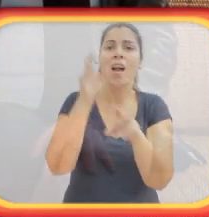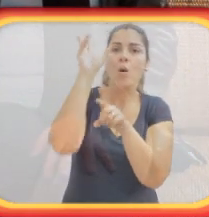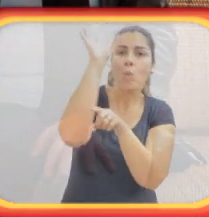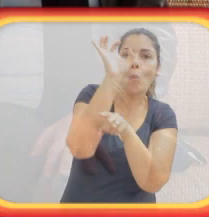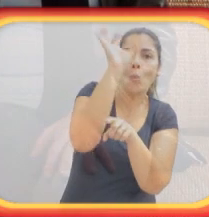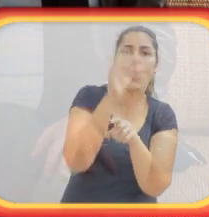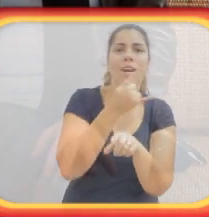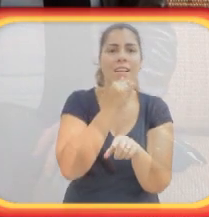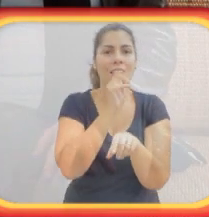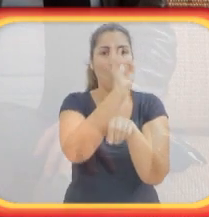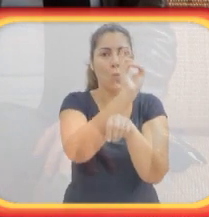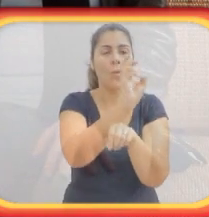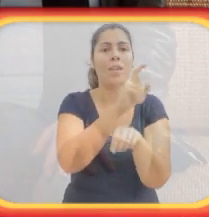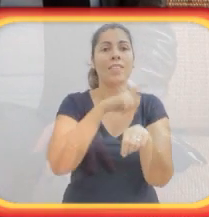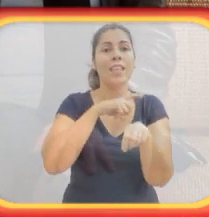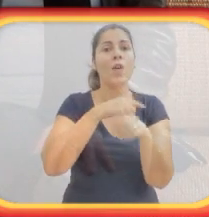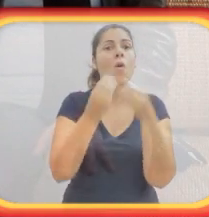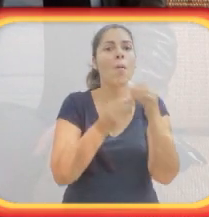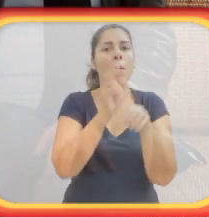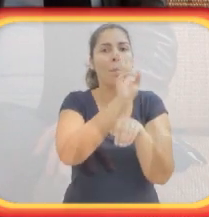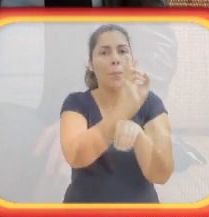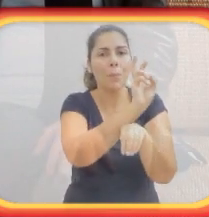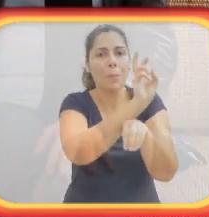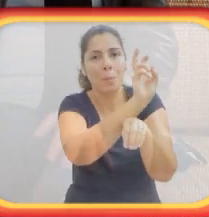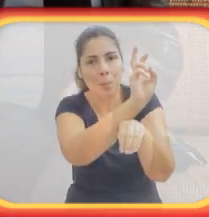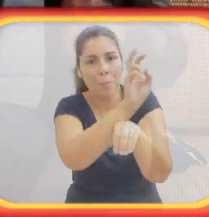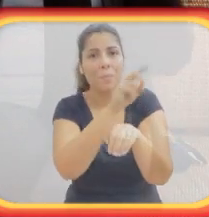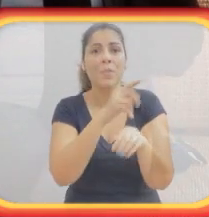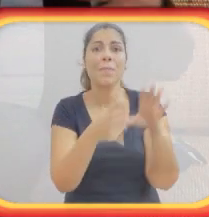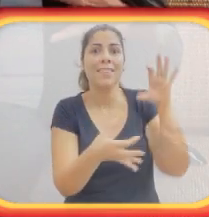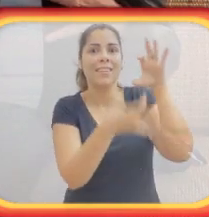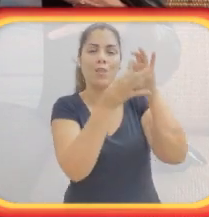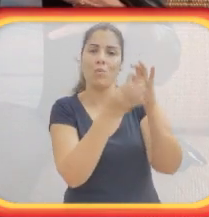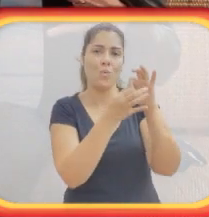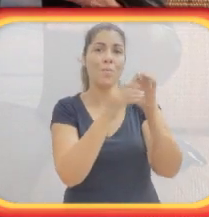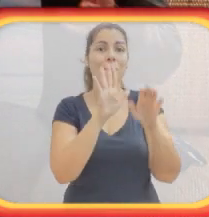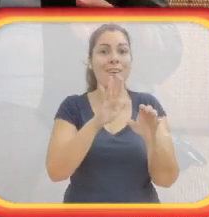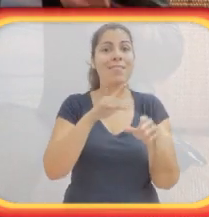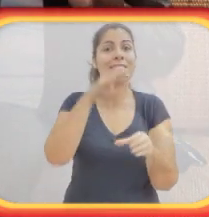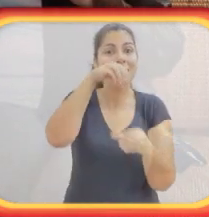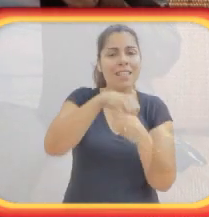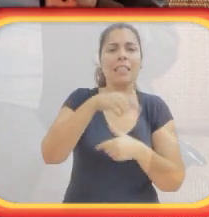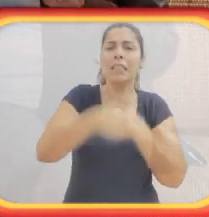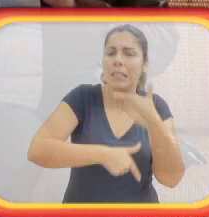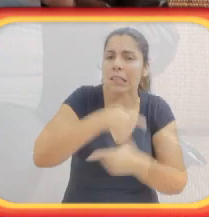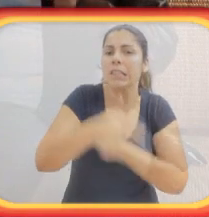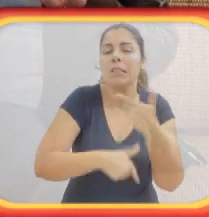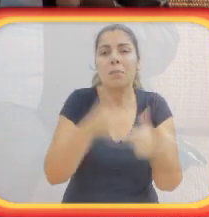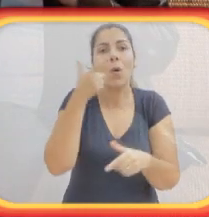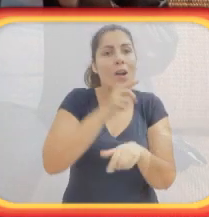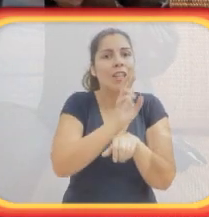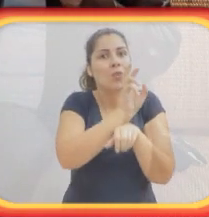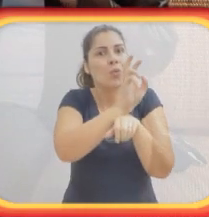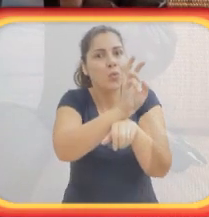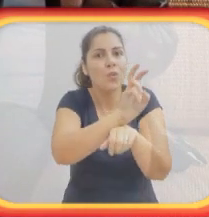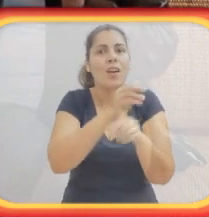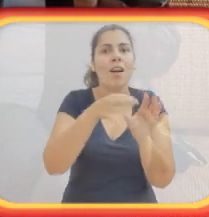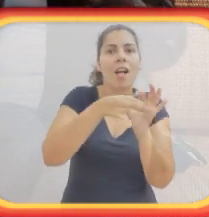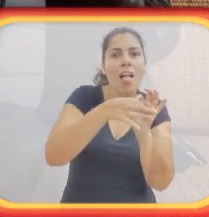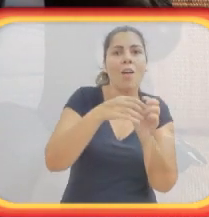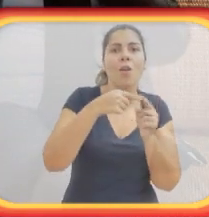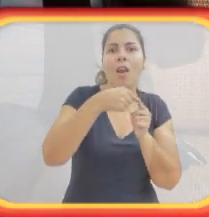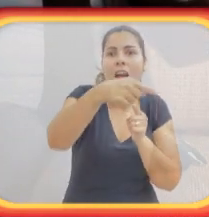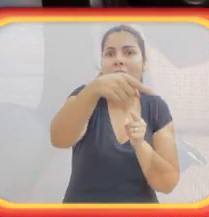como estão ligadas através do trolley à rede aérea que fornece a energia, como há picos de